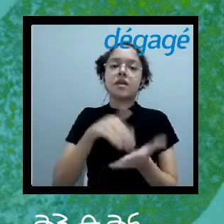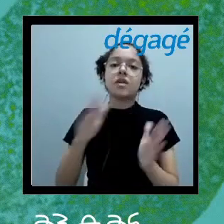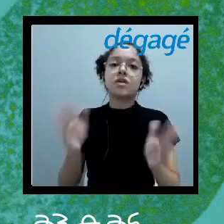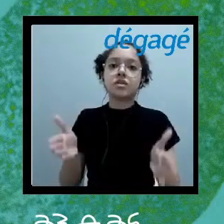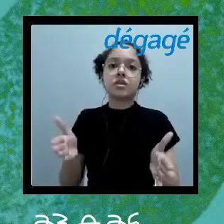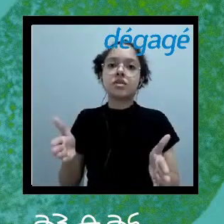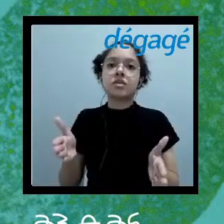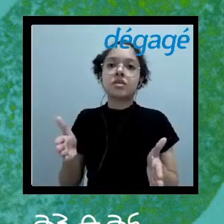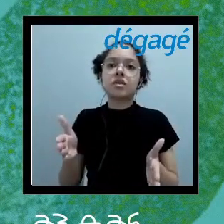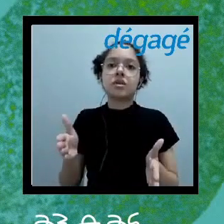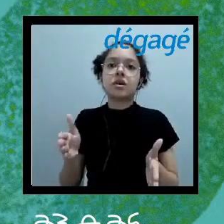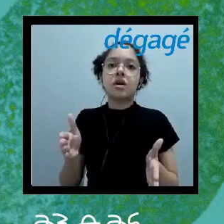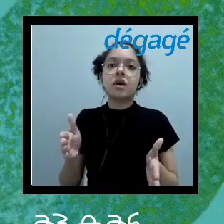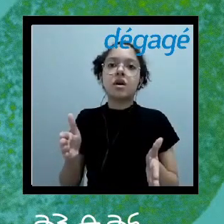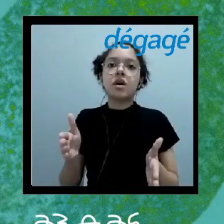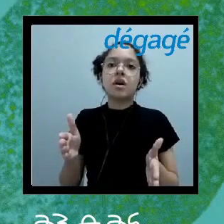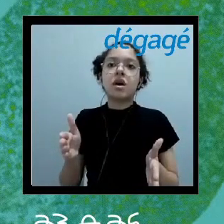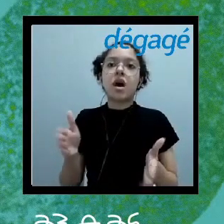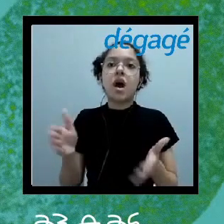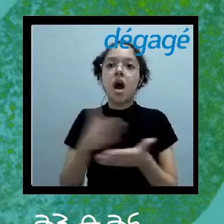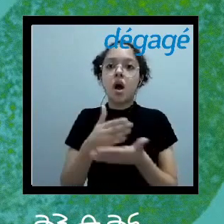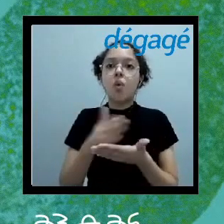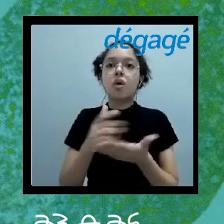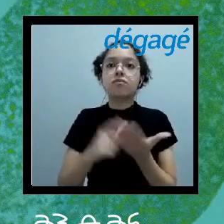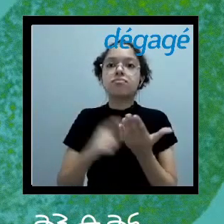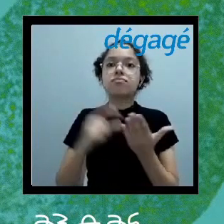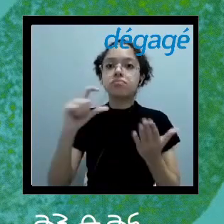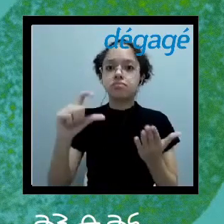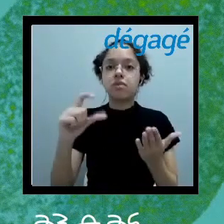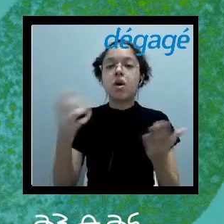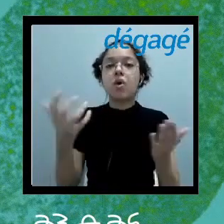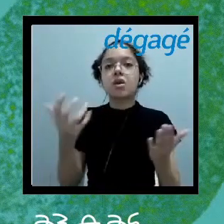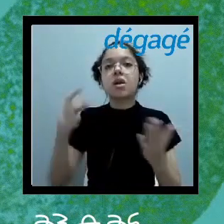algumas falas aqui que eu queria ler para vocês,